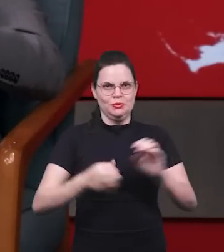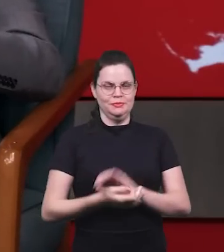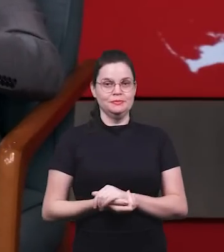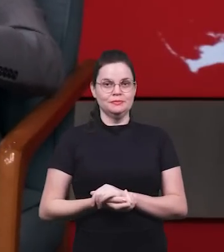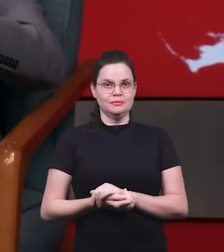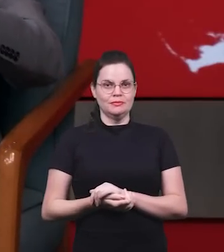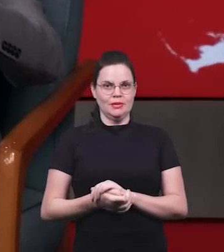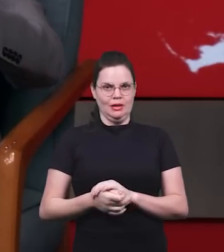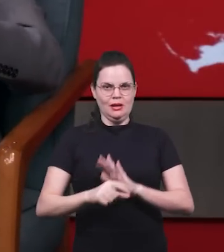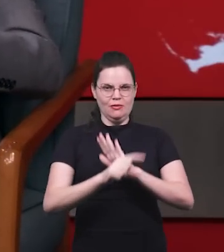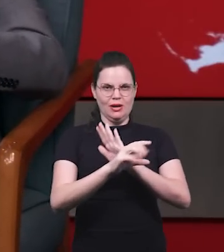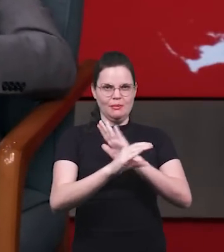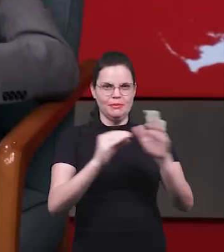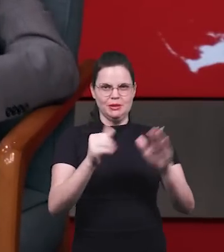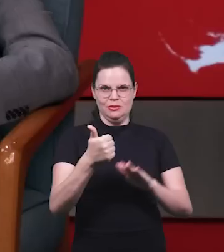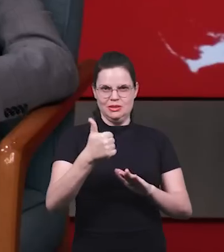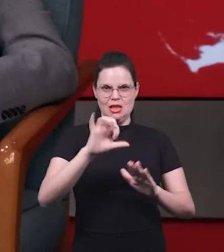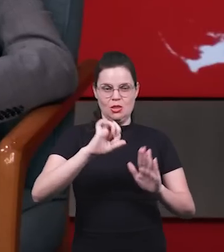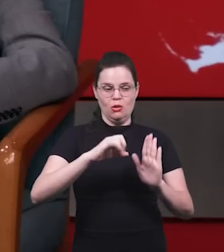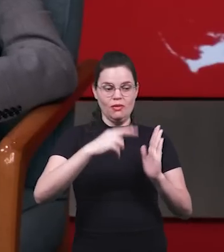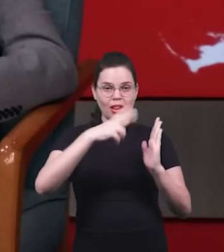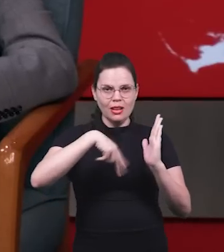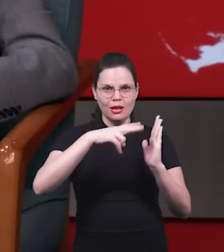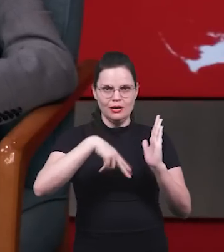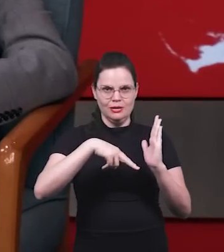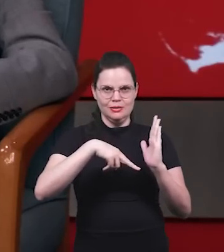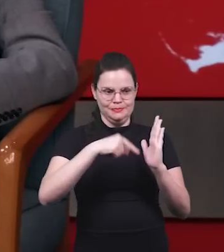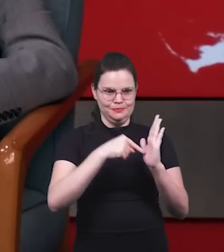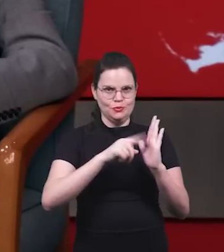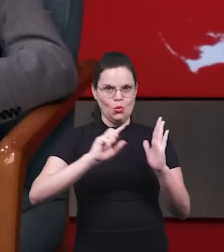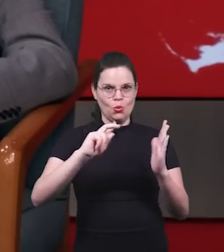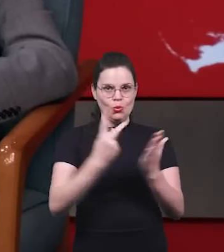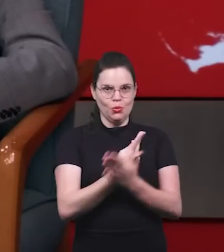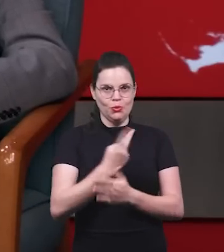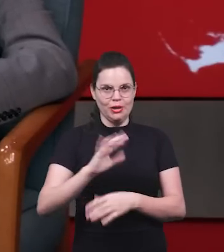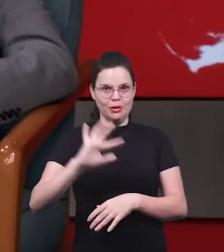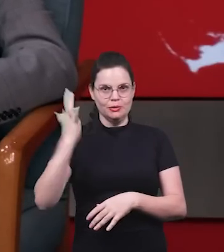pegam esse acontecimento do capítulo 19